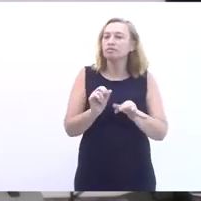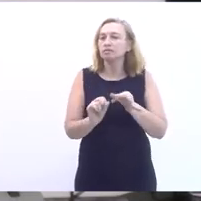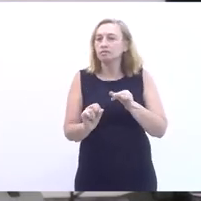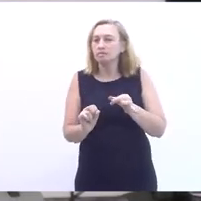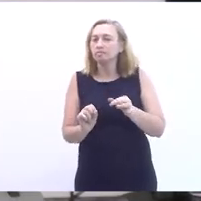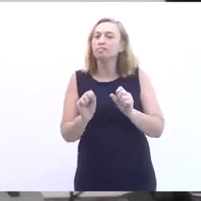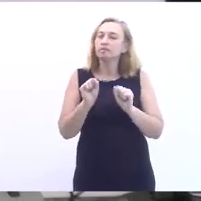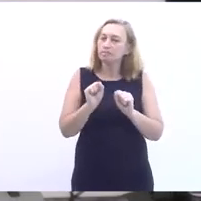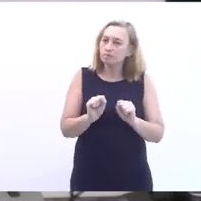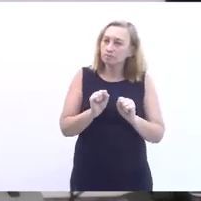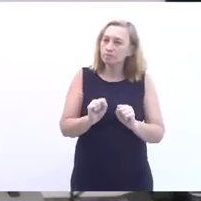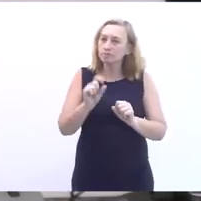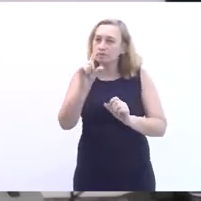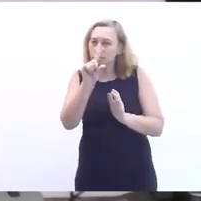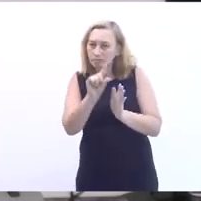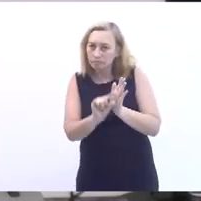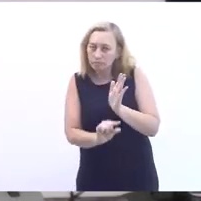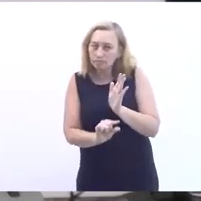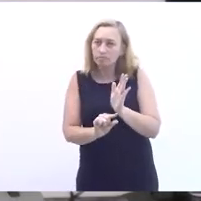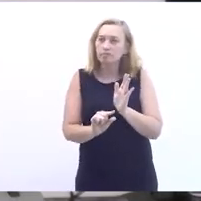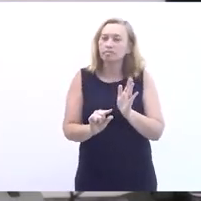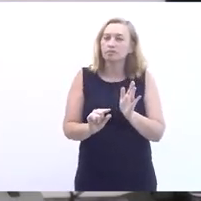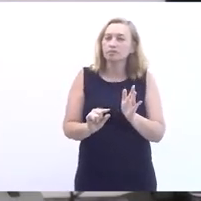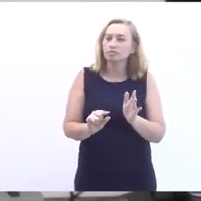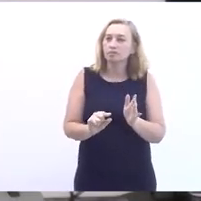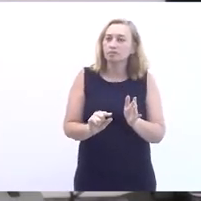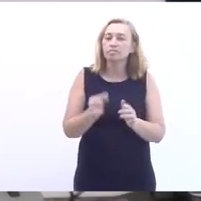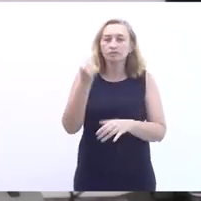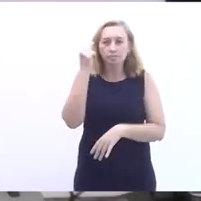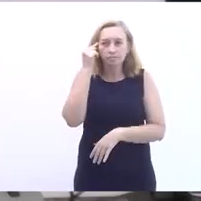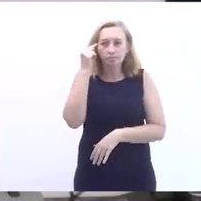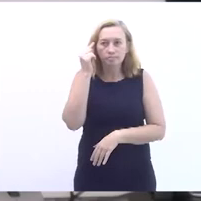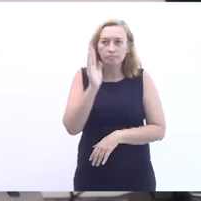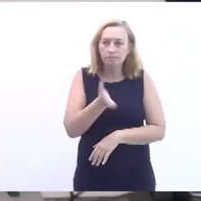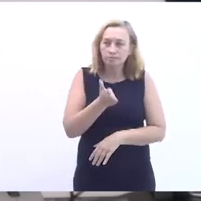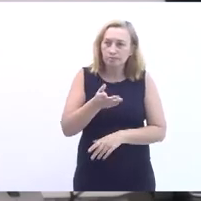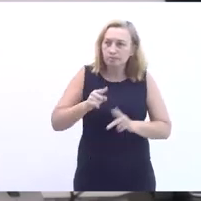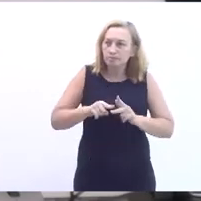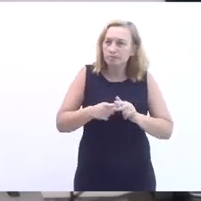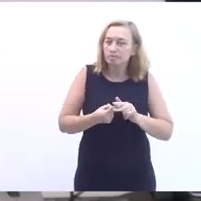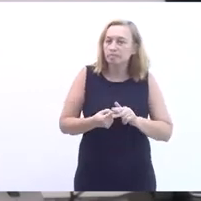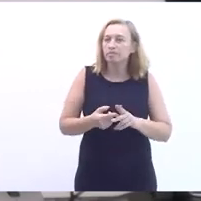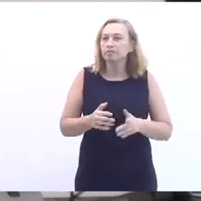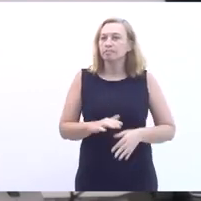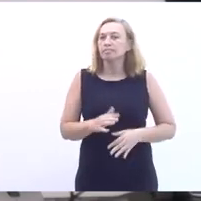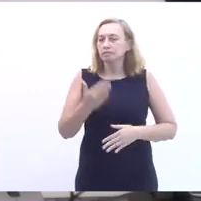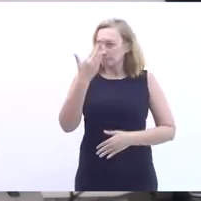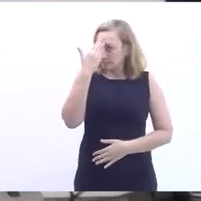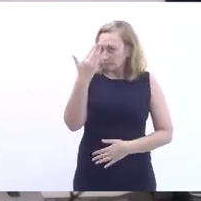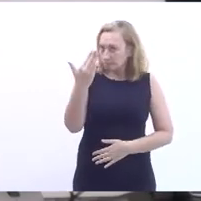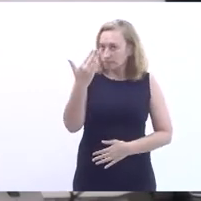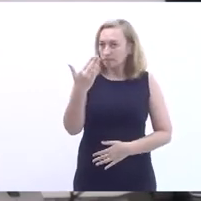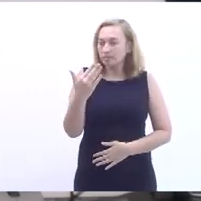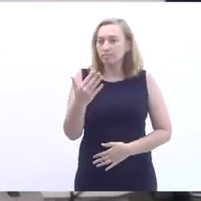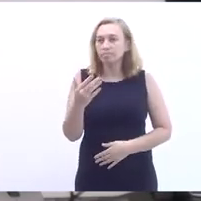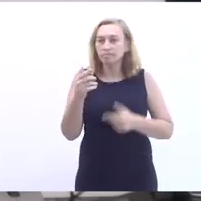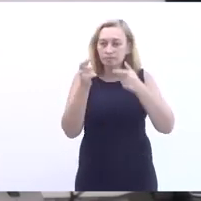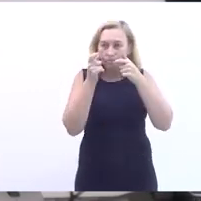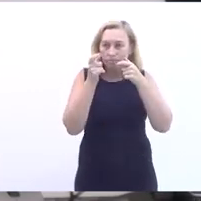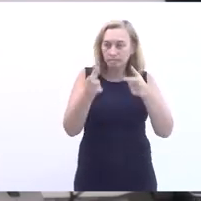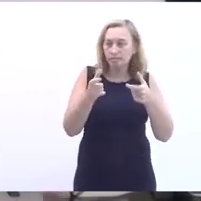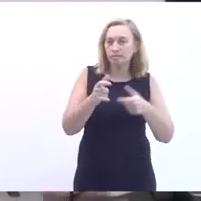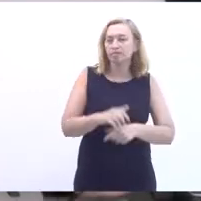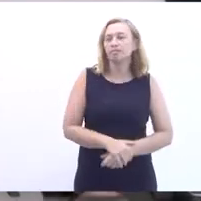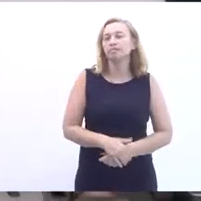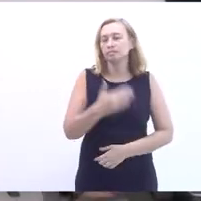né O que é possível de redução de danos e também já pensando em reparação de danos Obrigado pela atenção